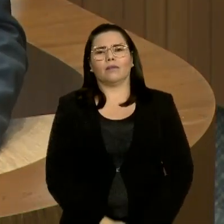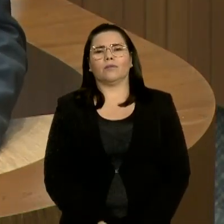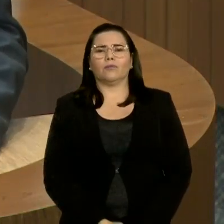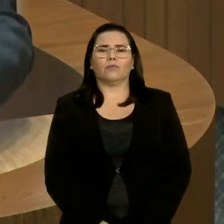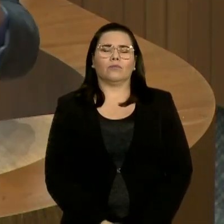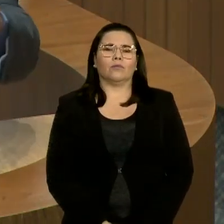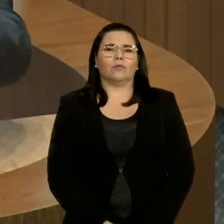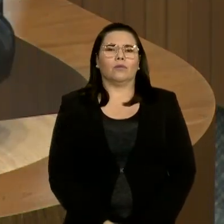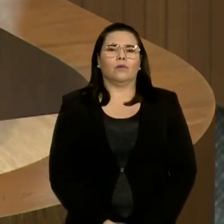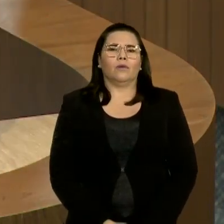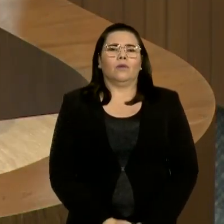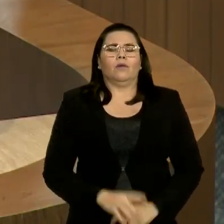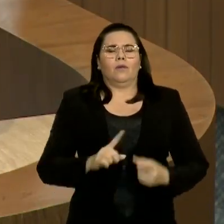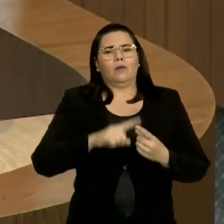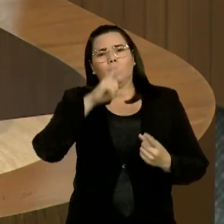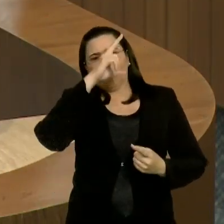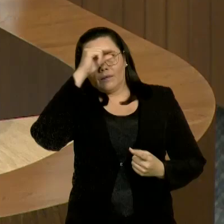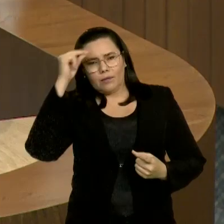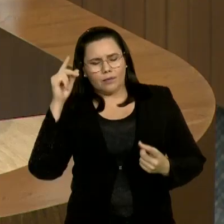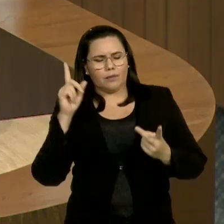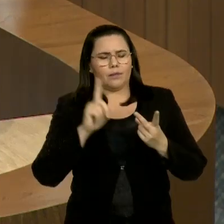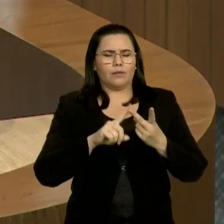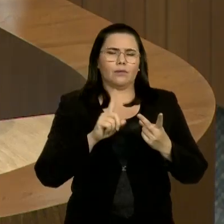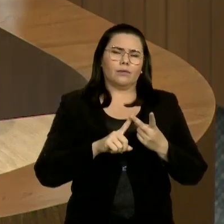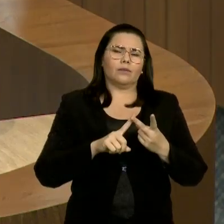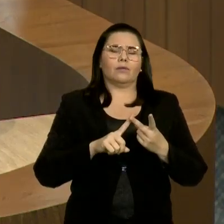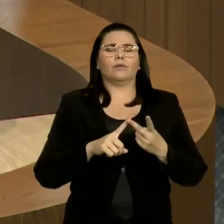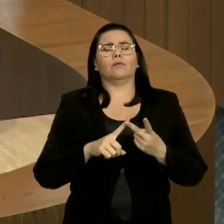Estadual Federal como eu